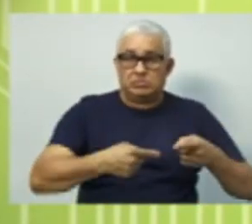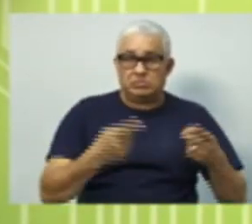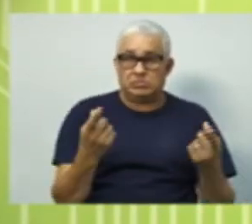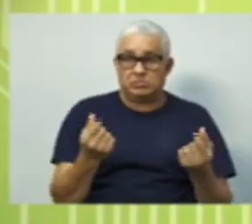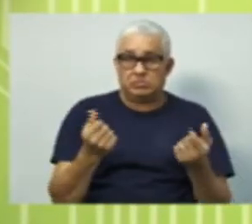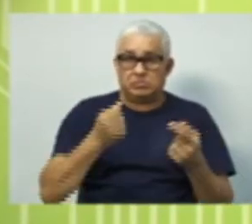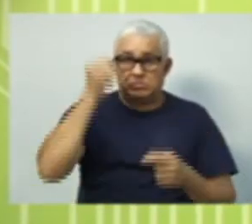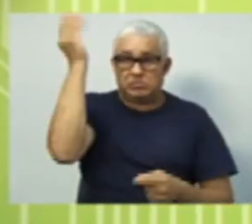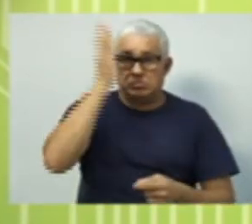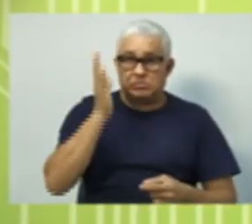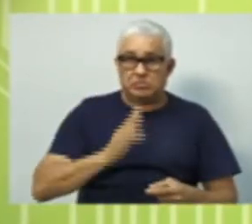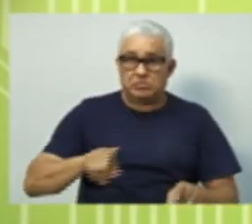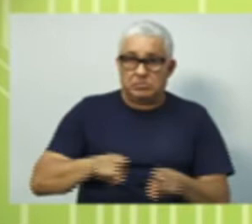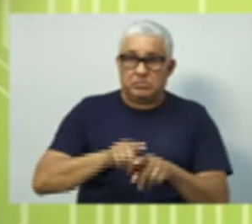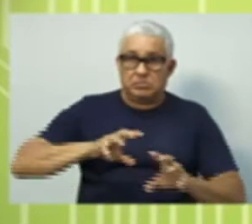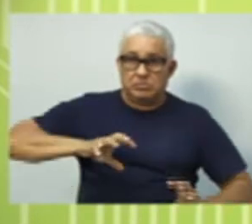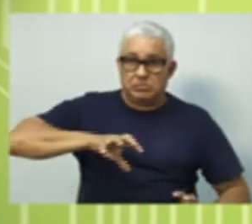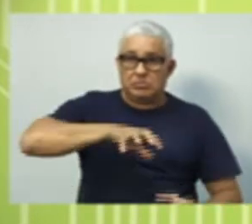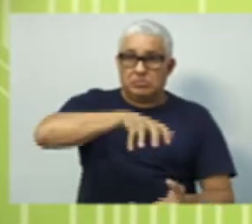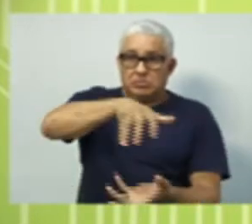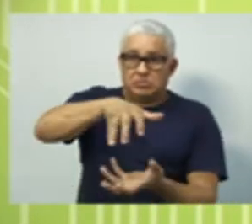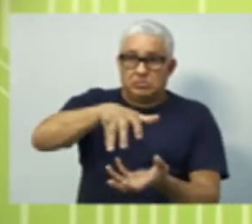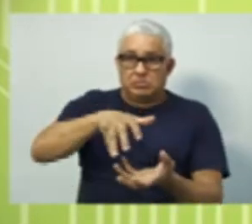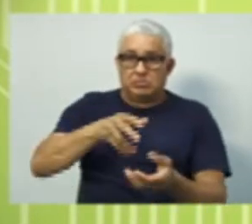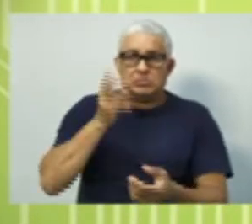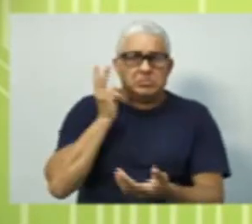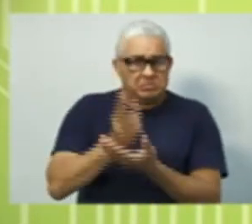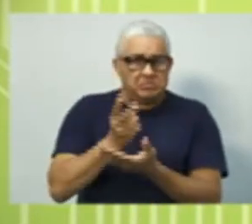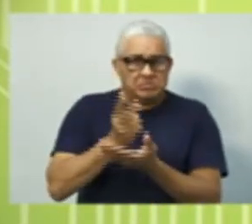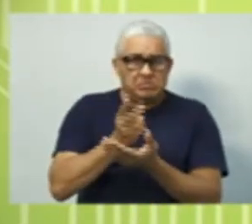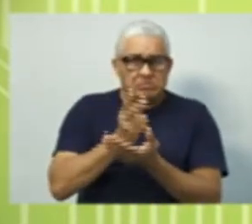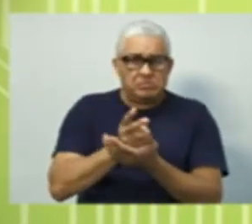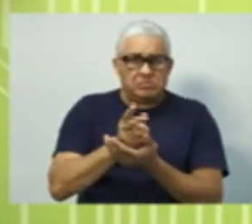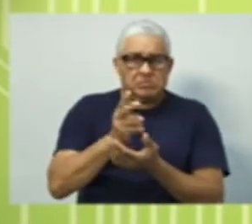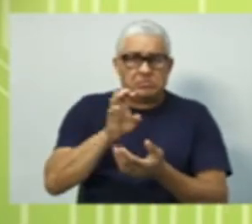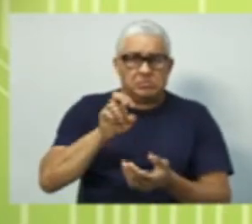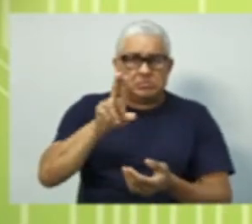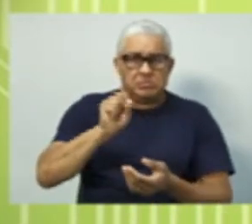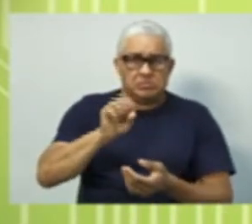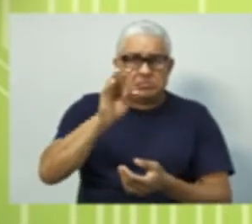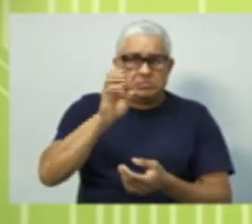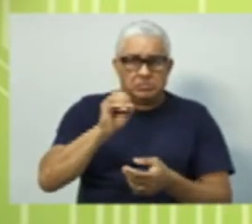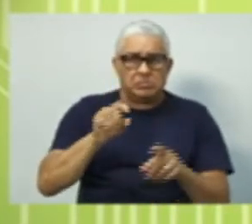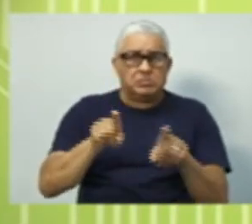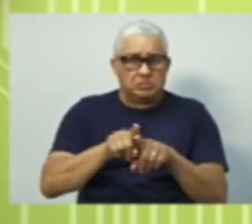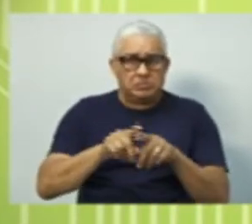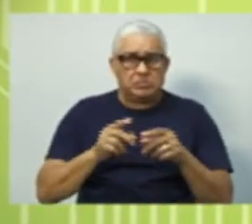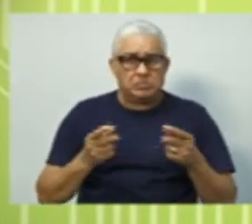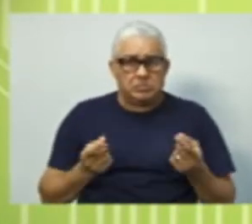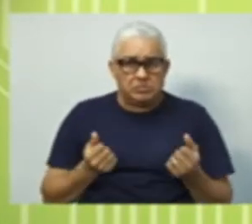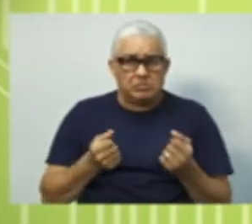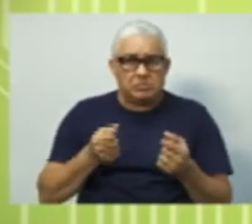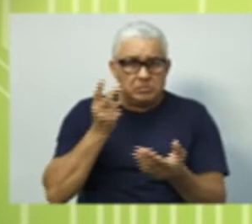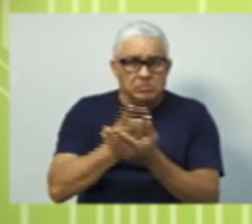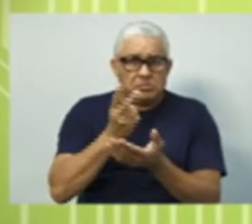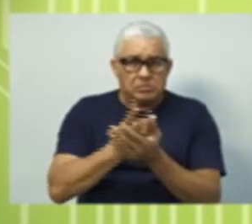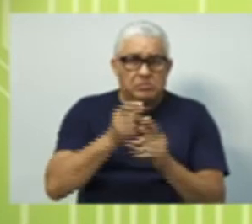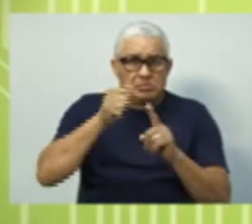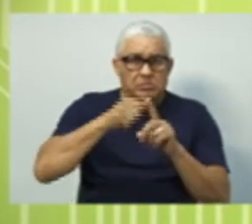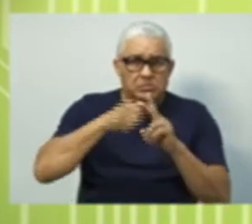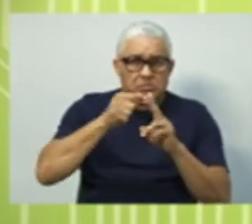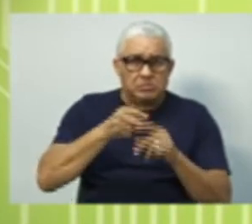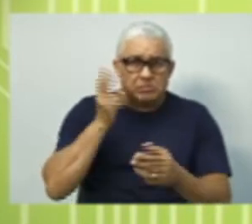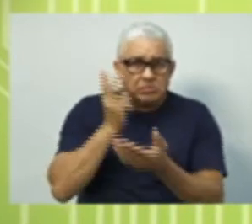para as organizações, mas também para a nossa vida pessoal. Até para suas finanças pessoais também é muito importante. Fazendo também